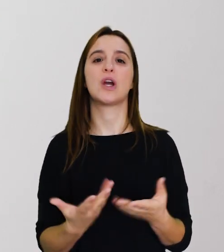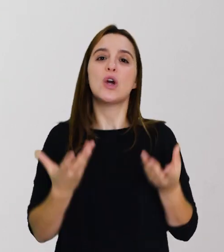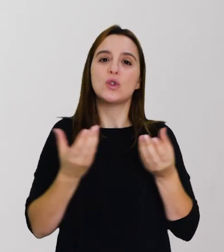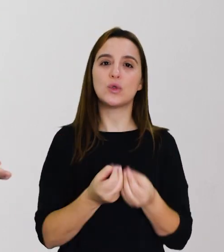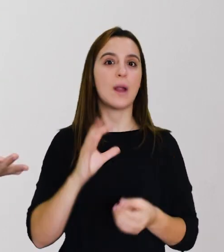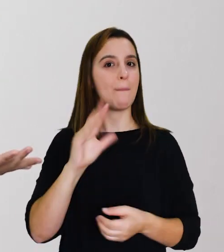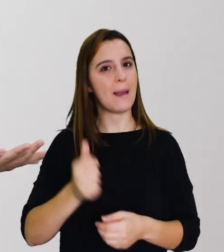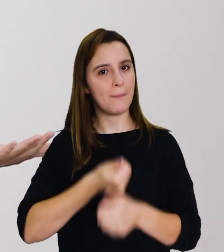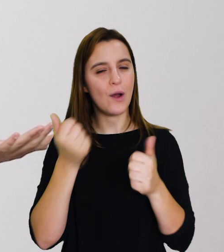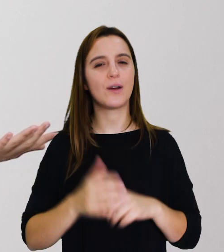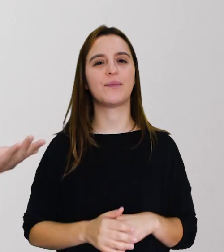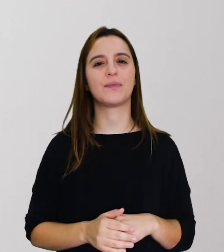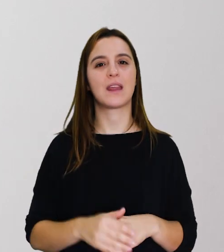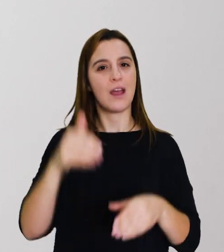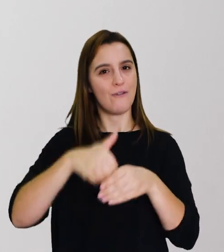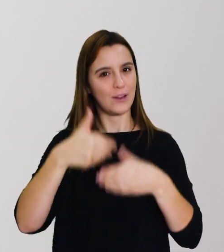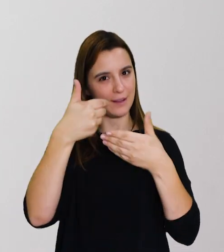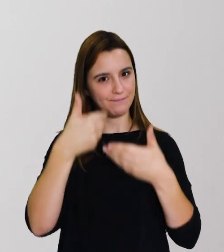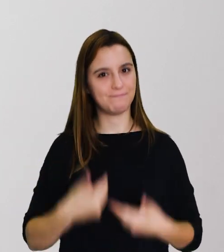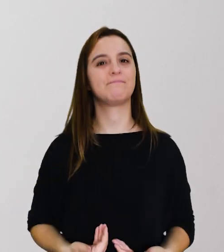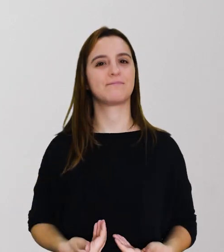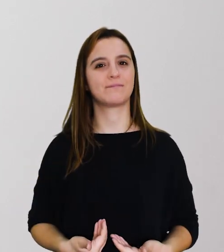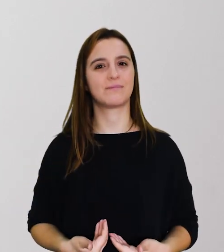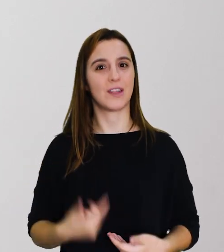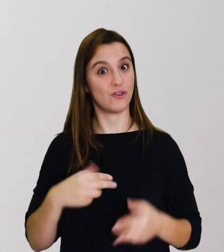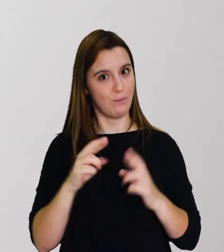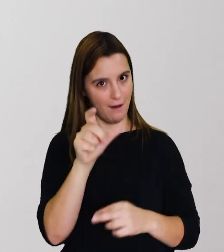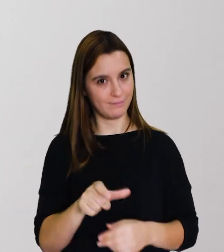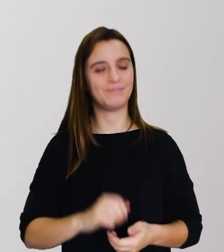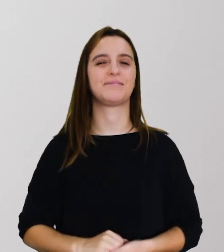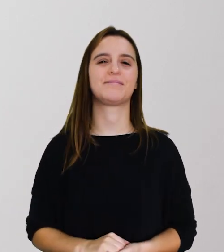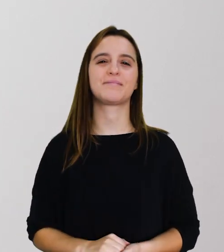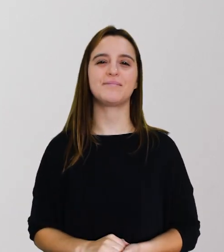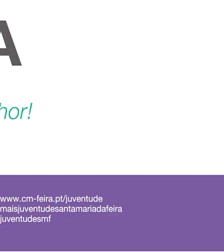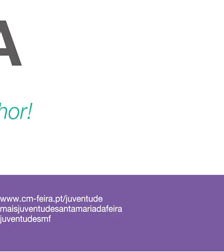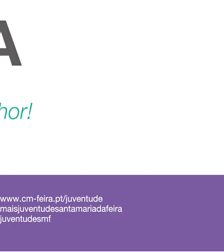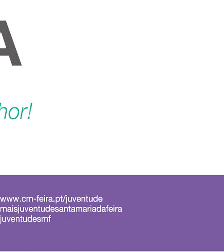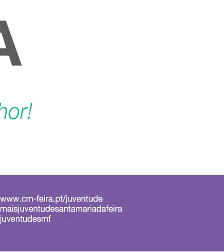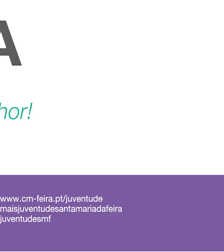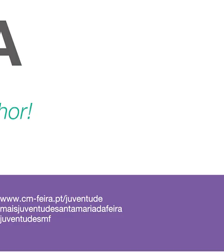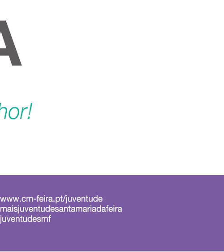juntos para um amanhã melhor. Vota Diana, porque eu conto contigo.